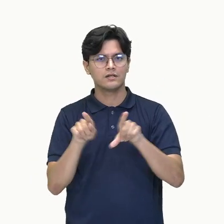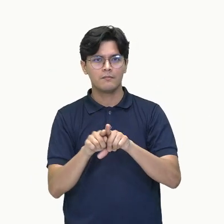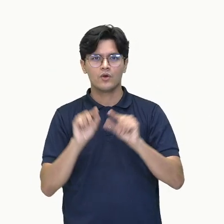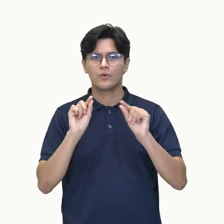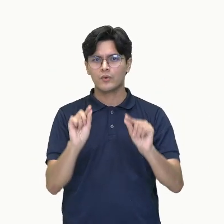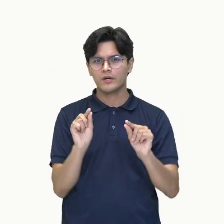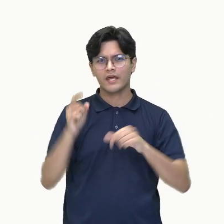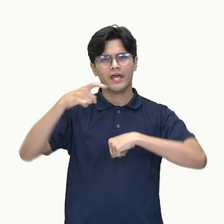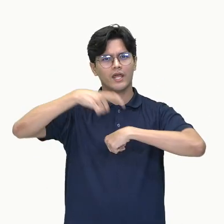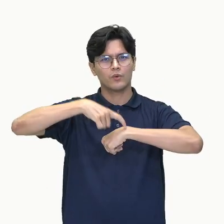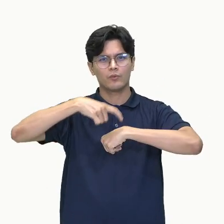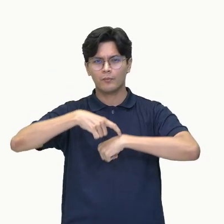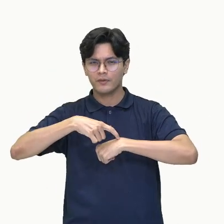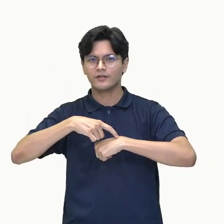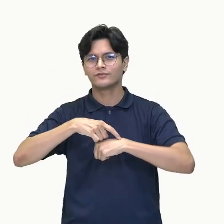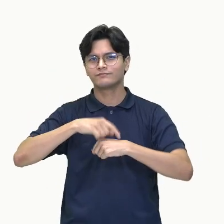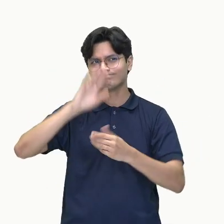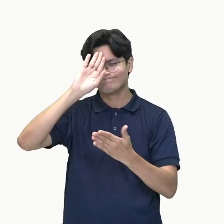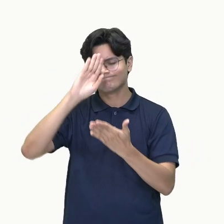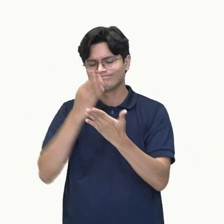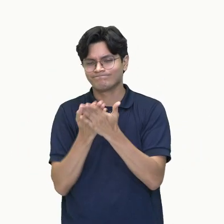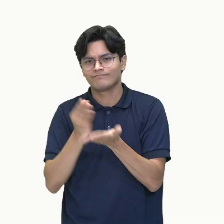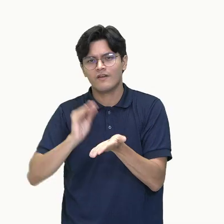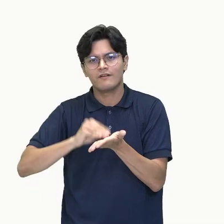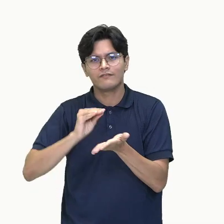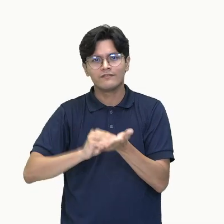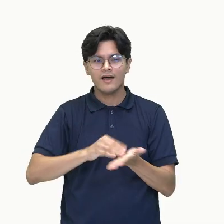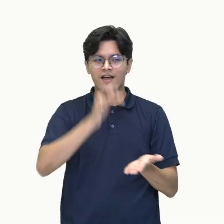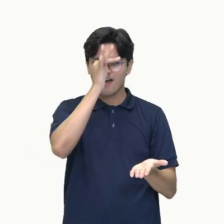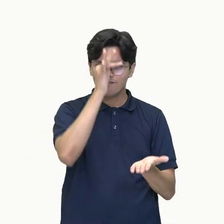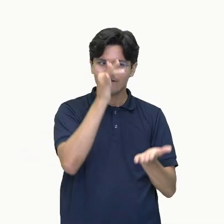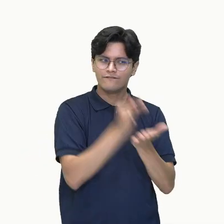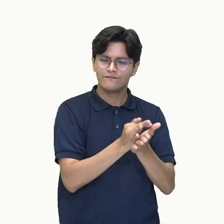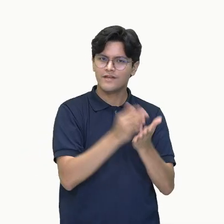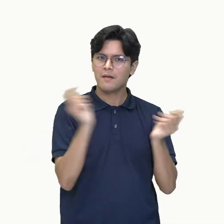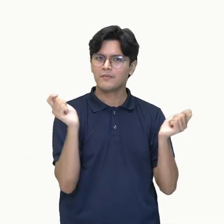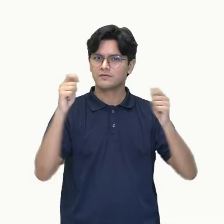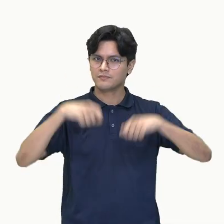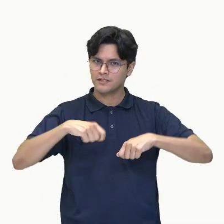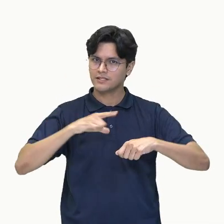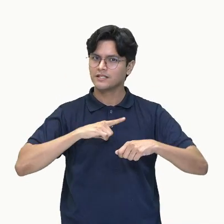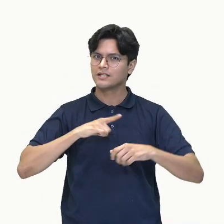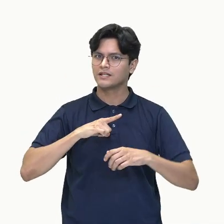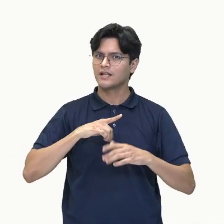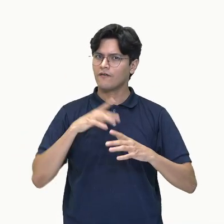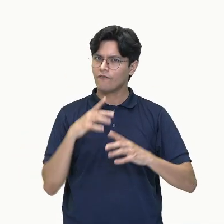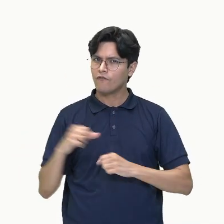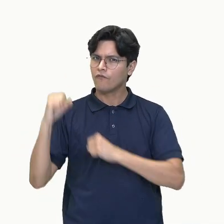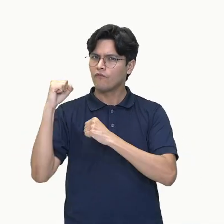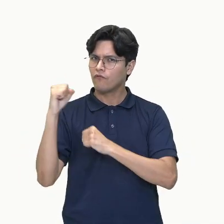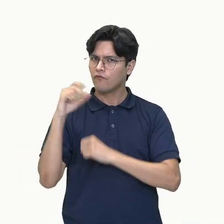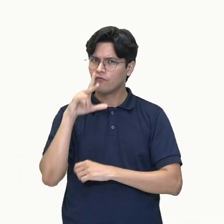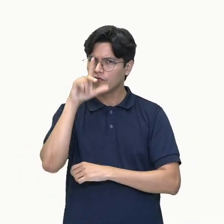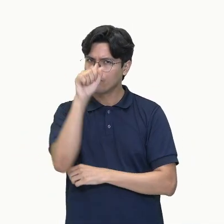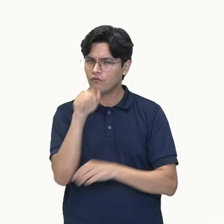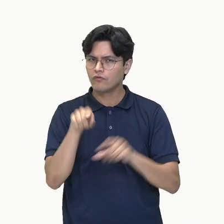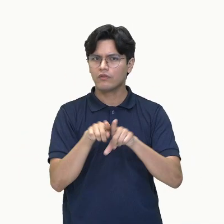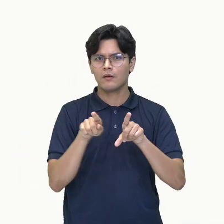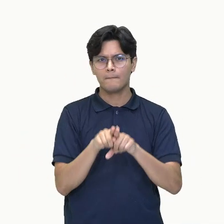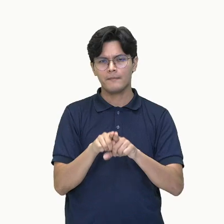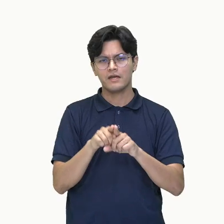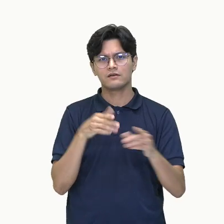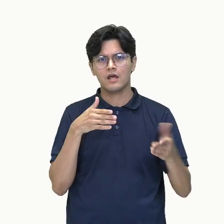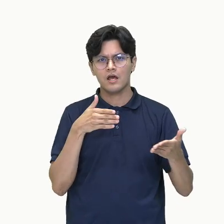maior incerteza. Ela nos traz força para superar tantos